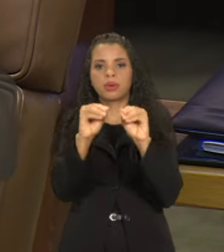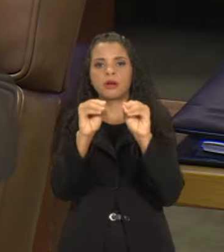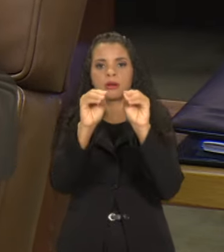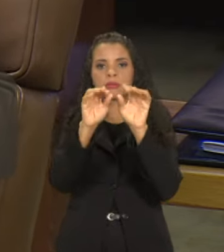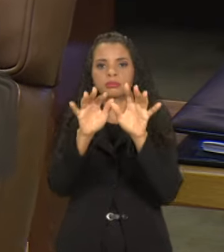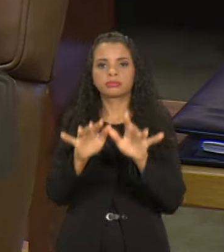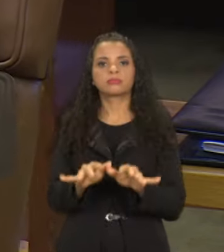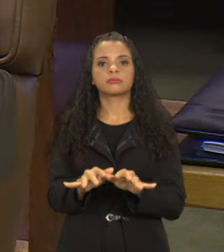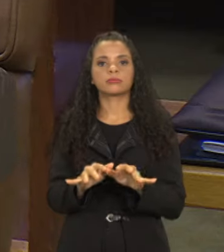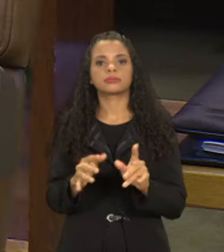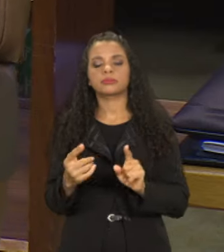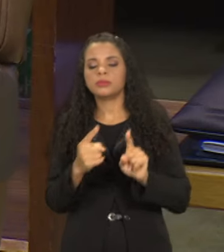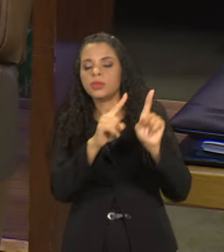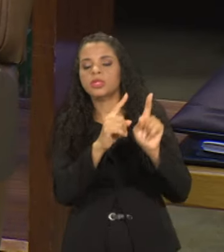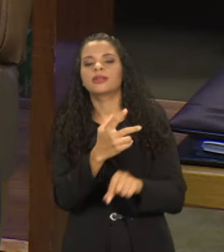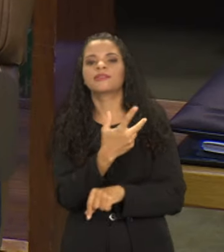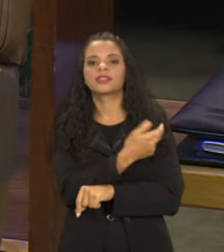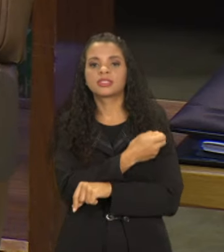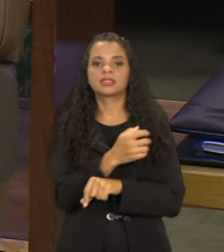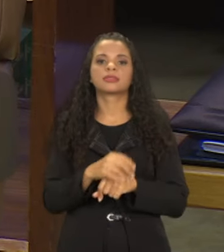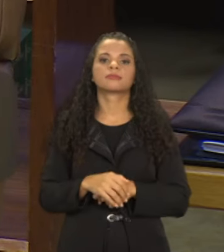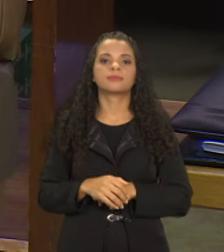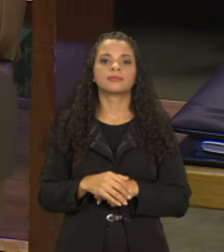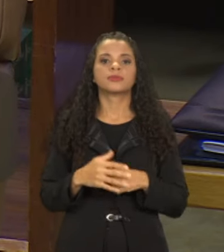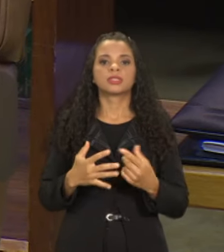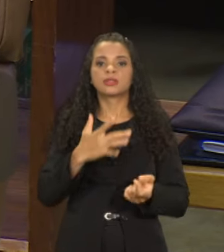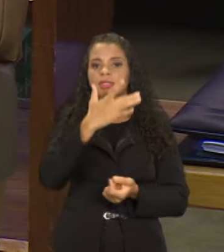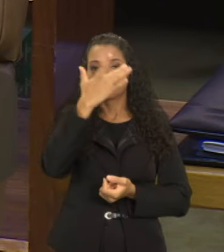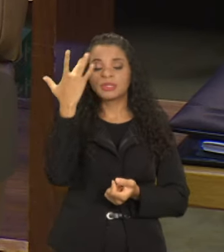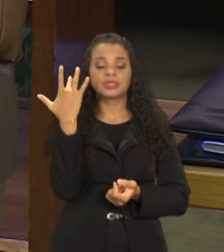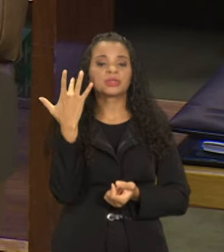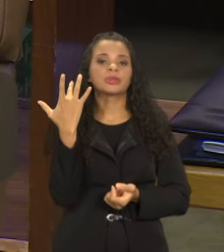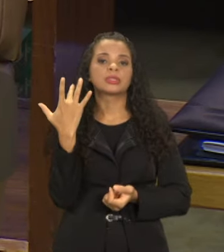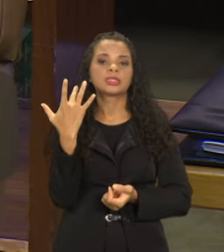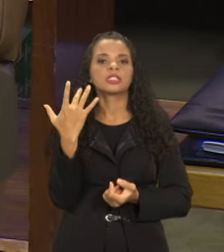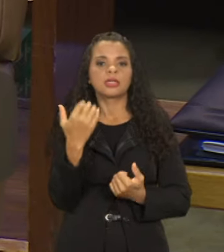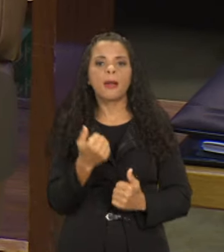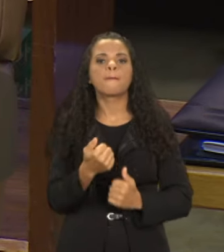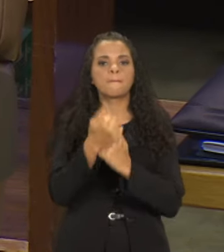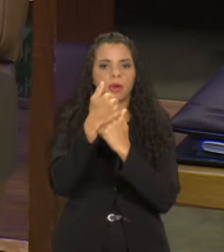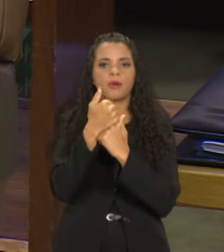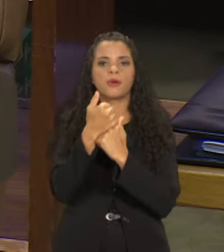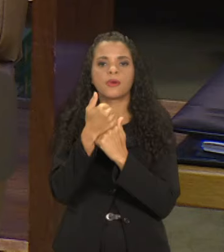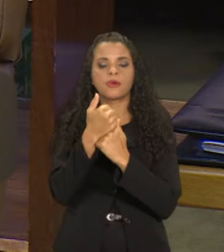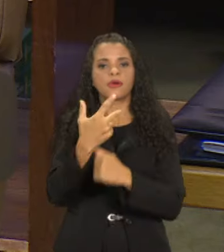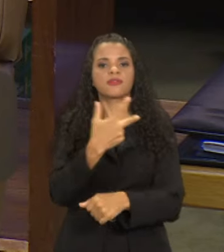vacina. Ou seja, aqueles que são a favor da vacina não precisam defender a vacina. Não precisavam.